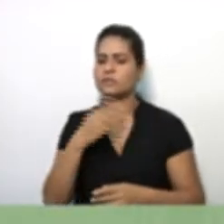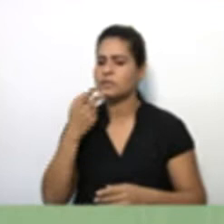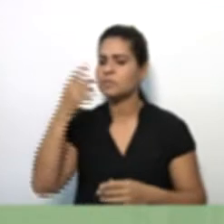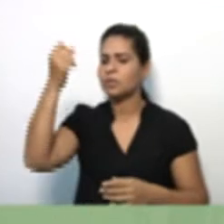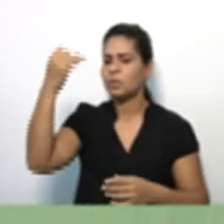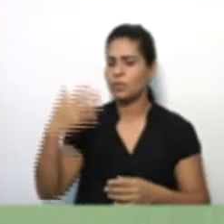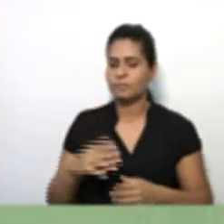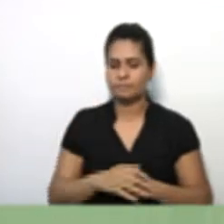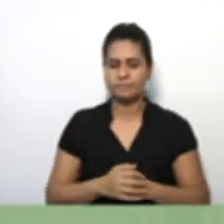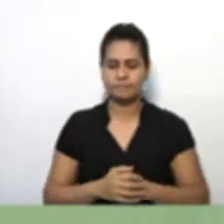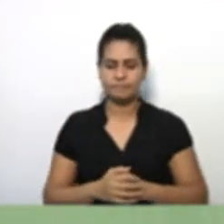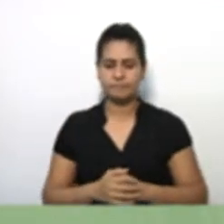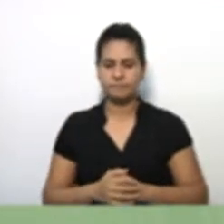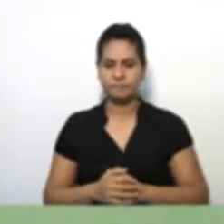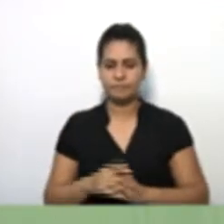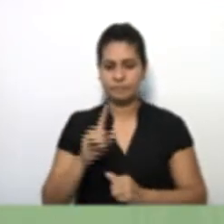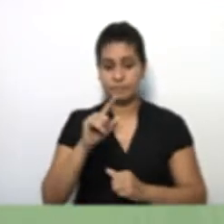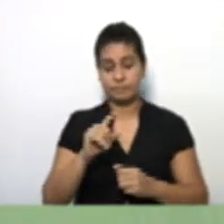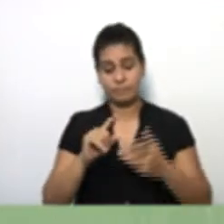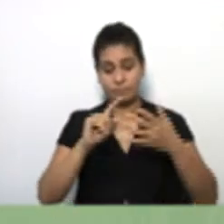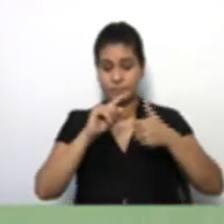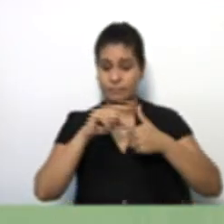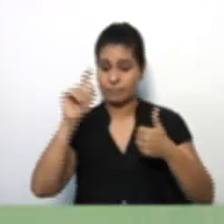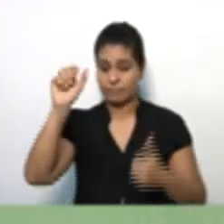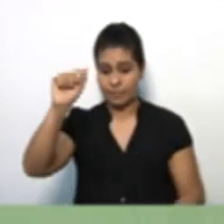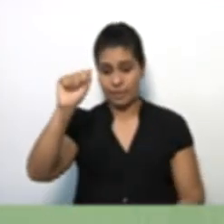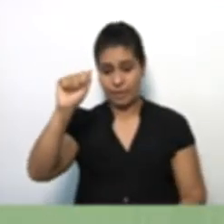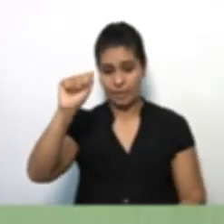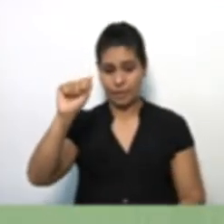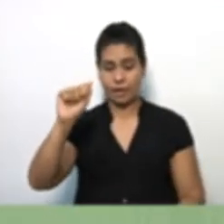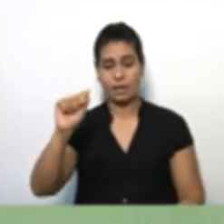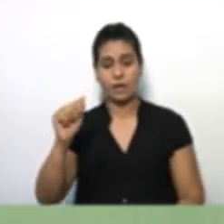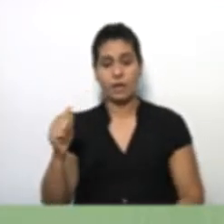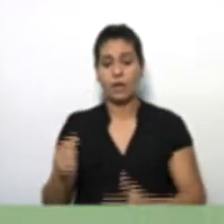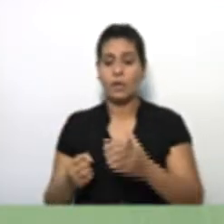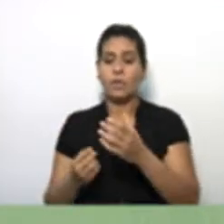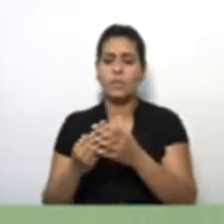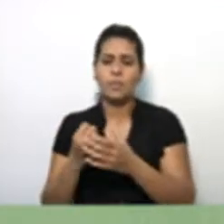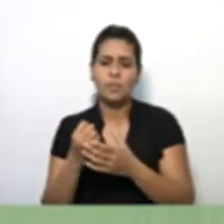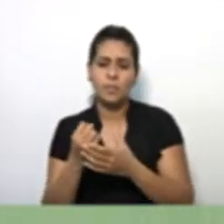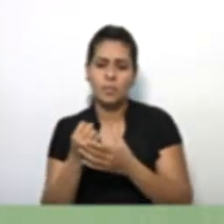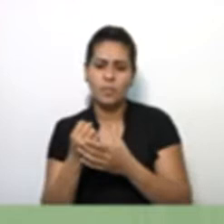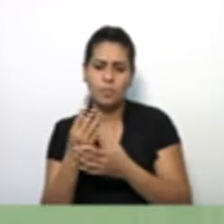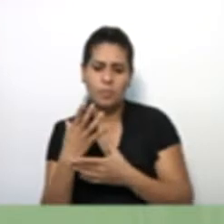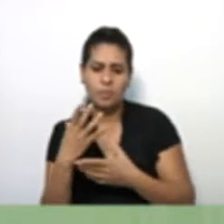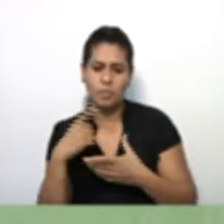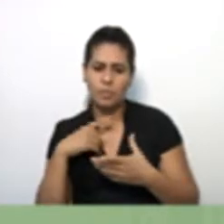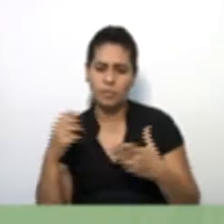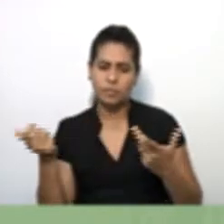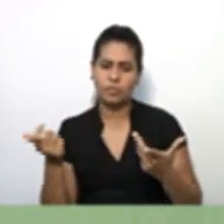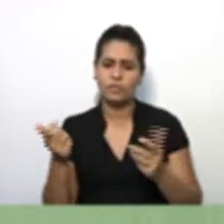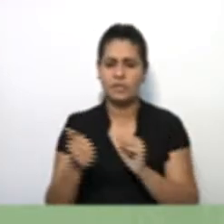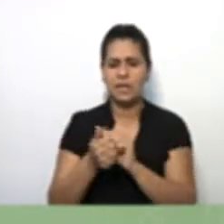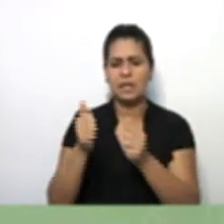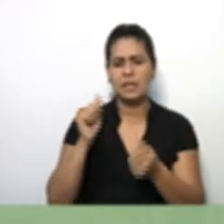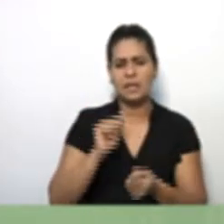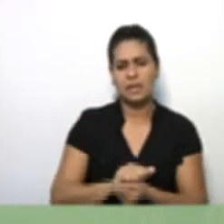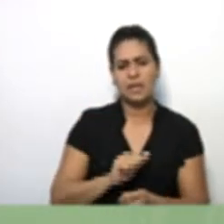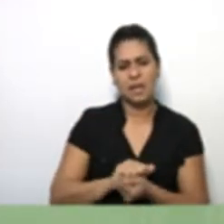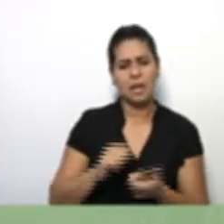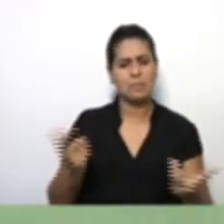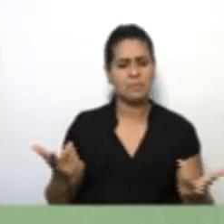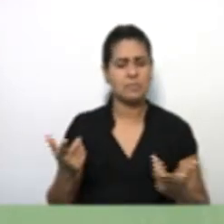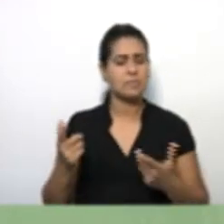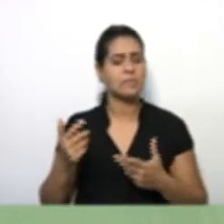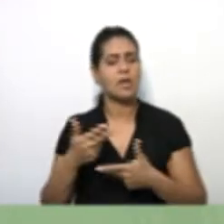satisfação? Vamos ler cada um aqui, ó. Vamos Cria lá. Meios para se adaptar às situações. Não gostei muito